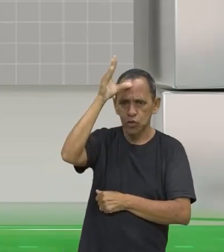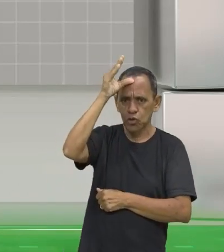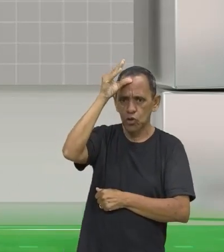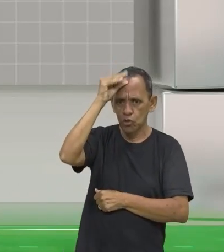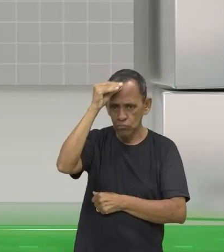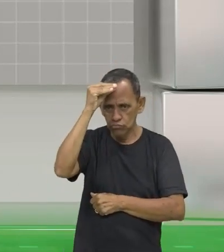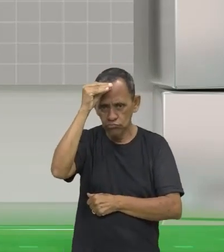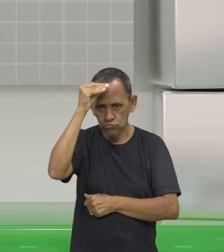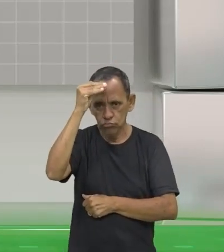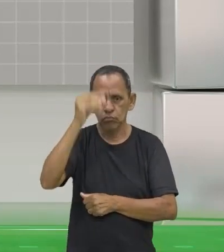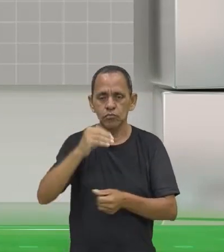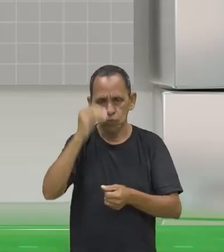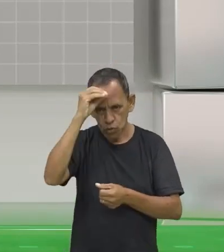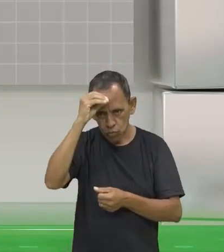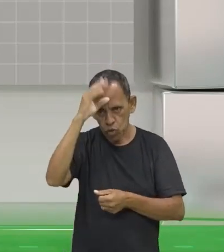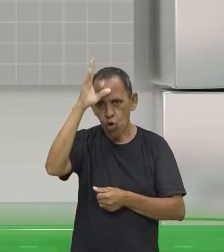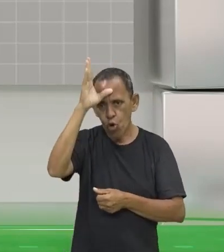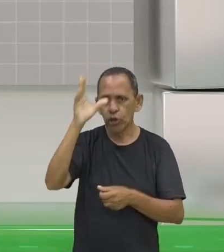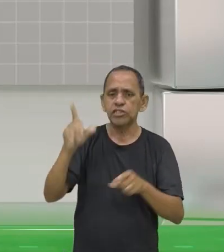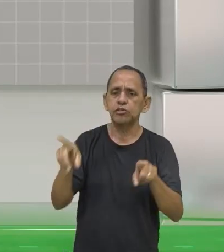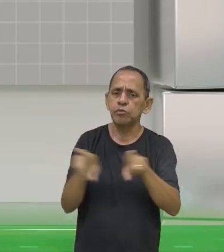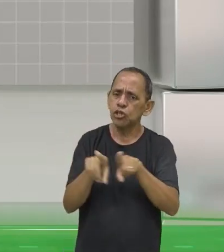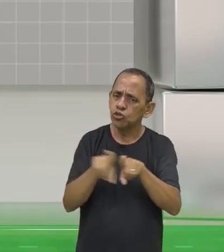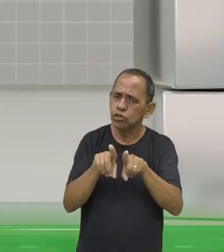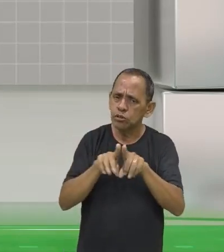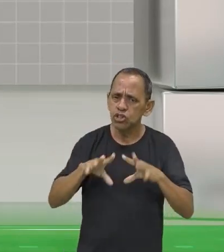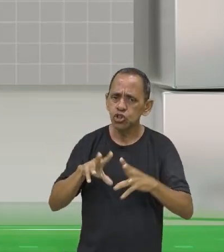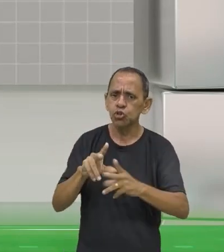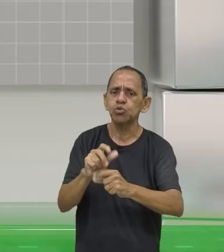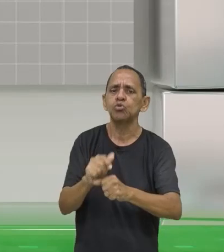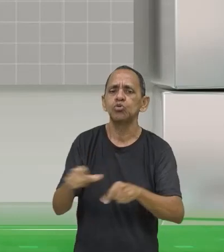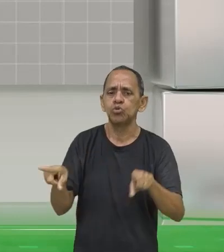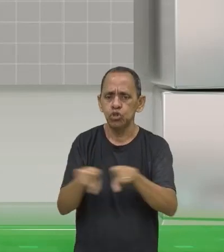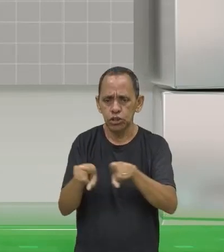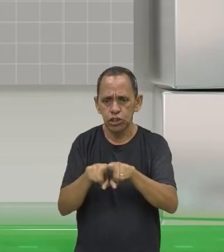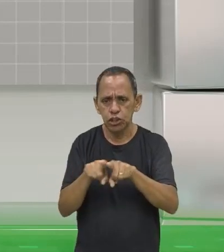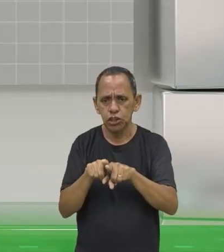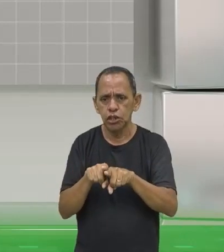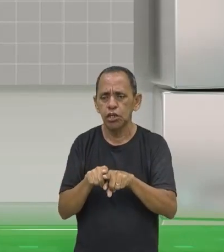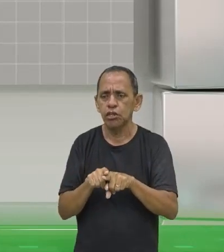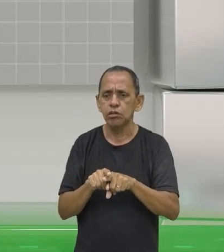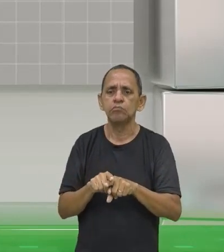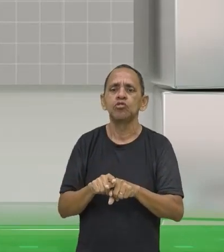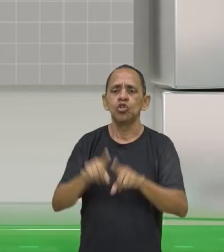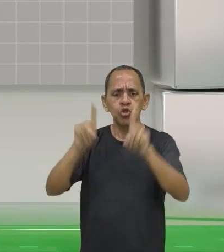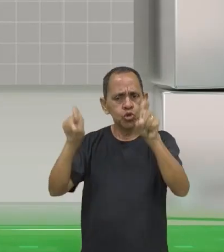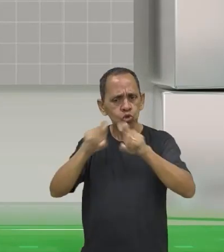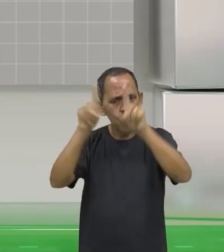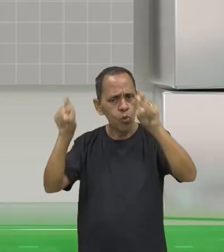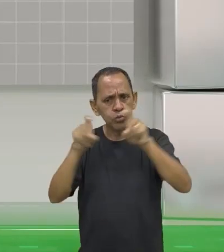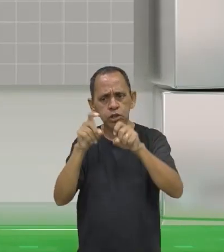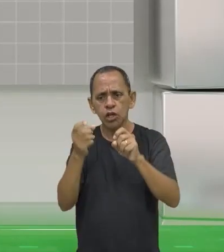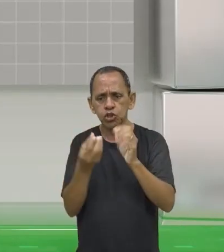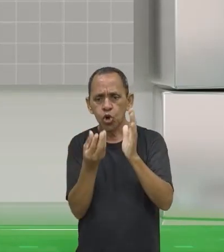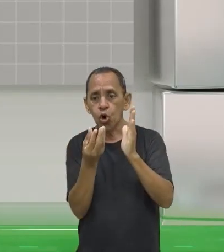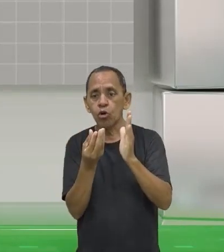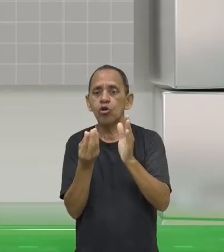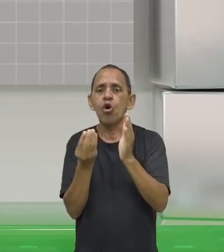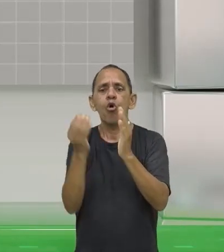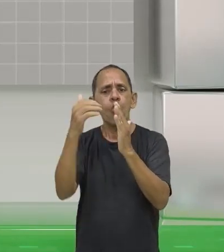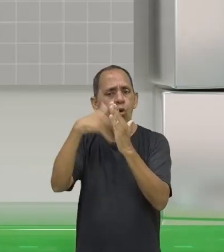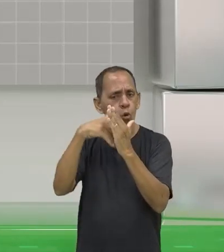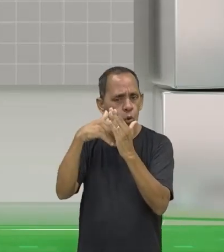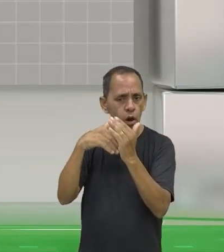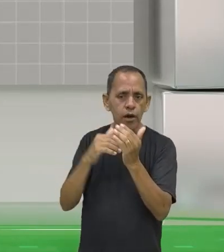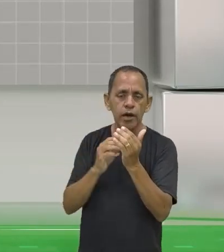falou, recebeu, já faça uma pastinha, salve lá esse documento, porque é um documento que você vai usar do